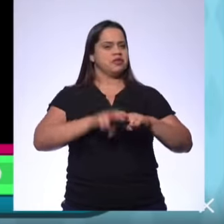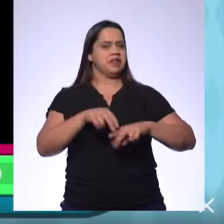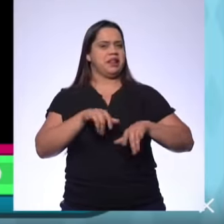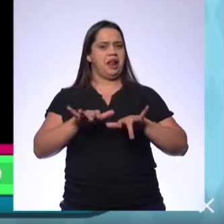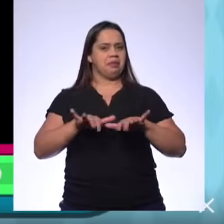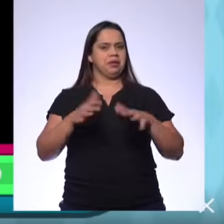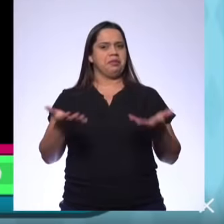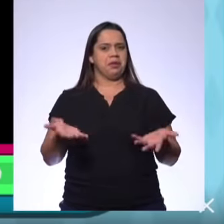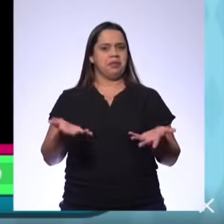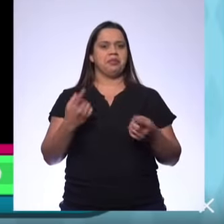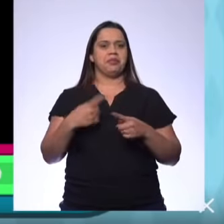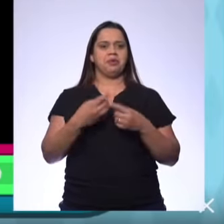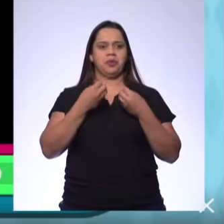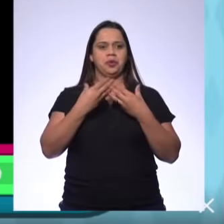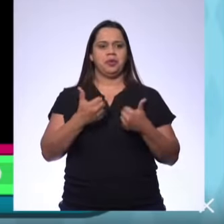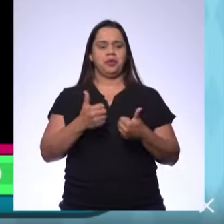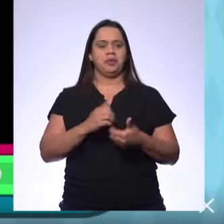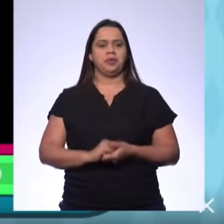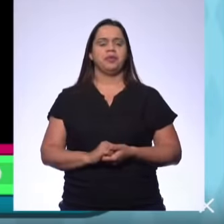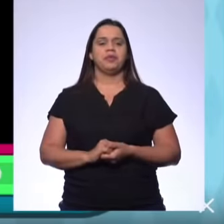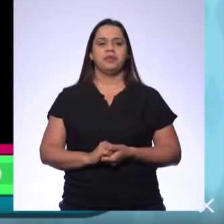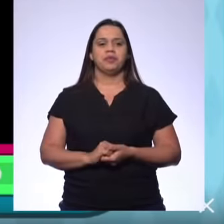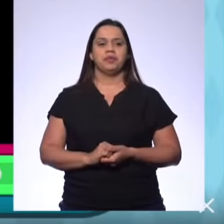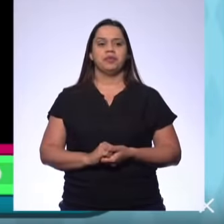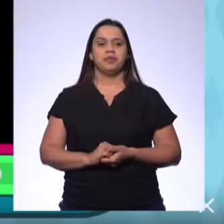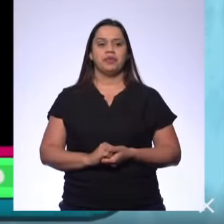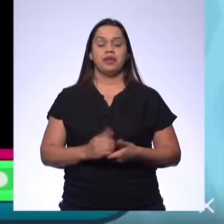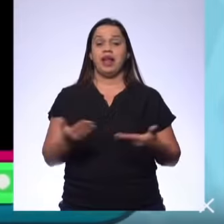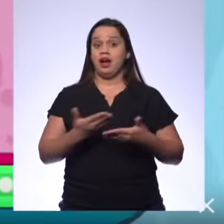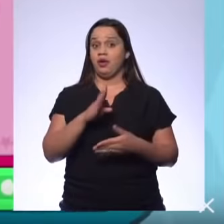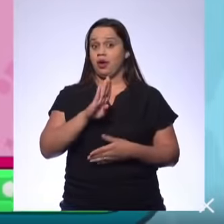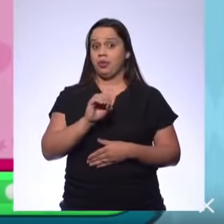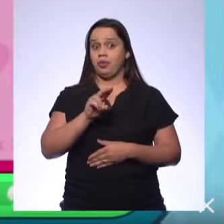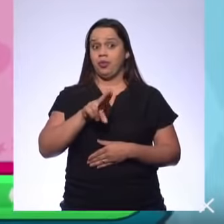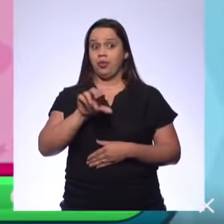Ah, Índia. Ó, acho que agora é o bônus.